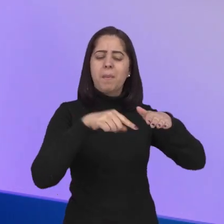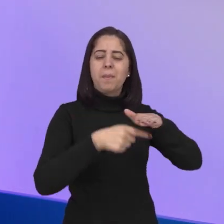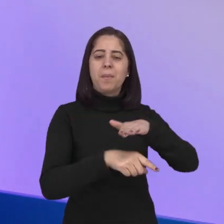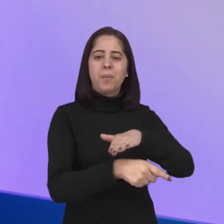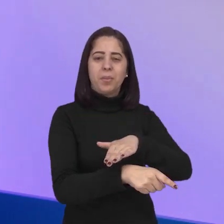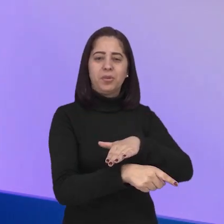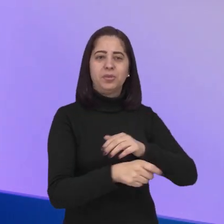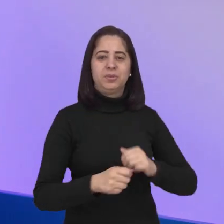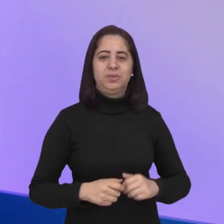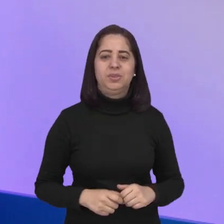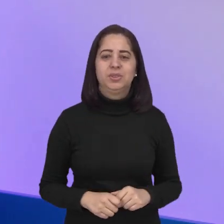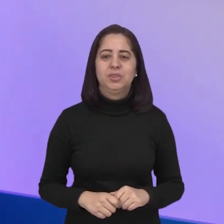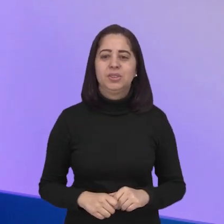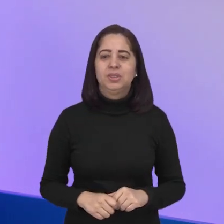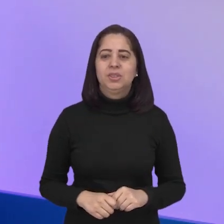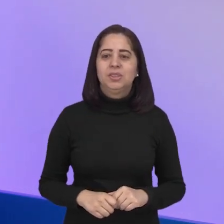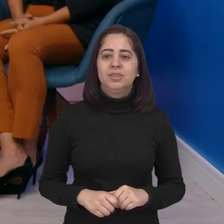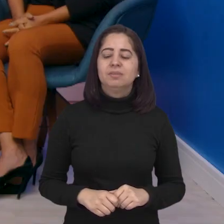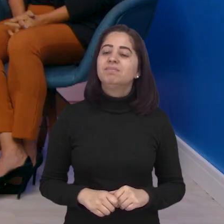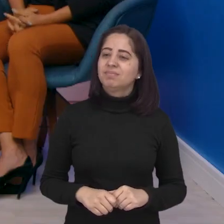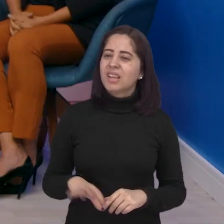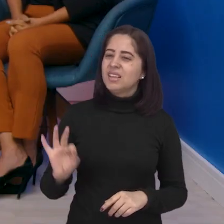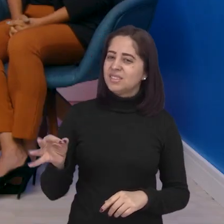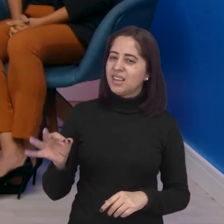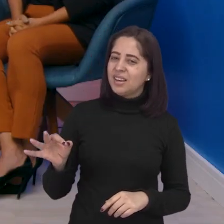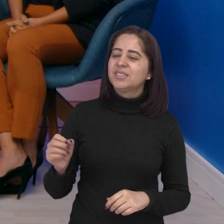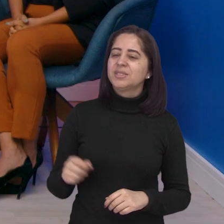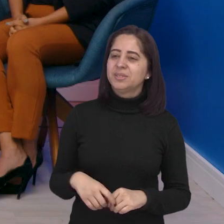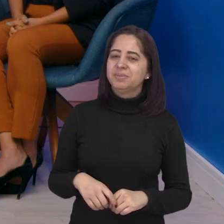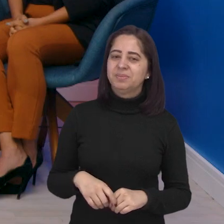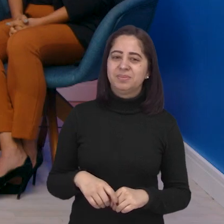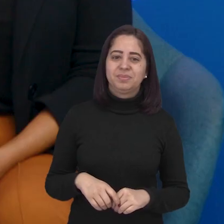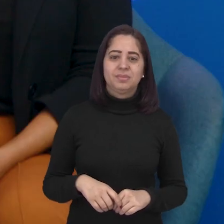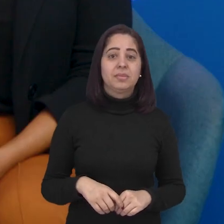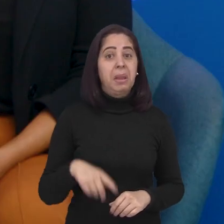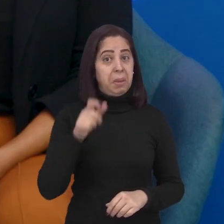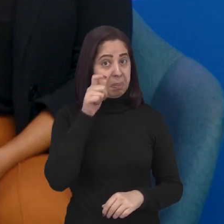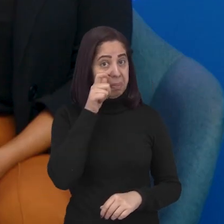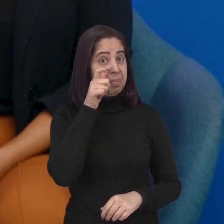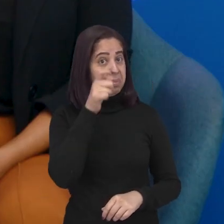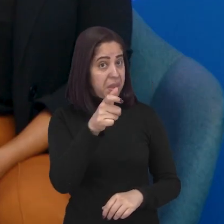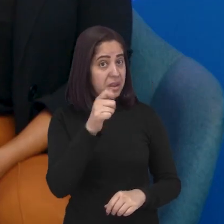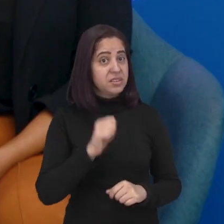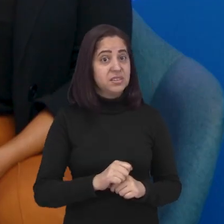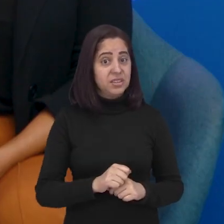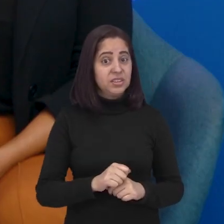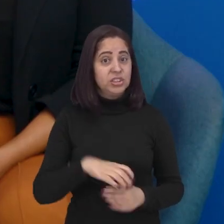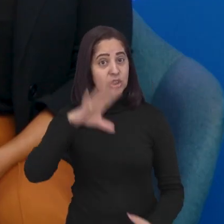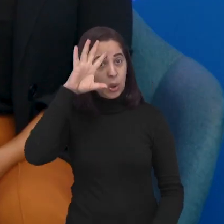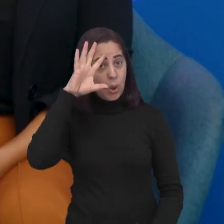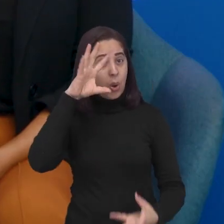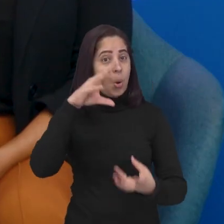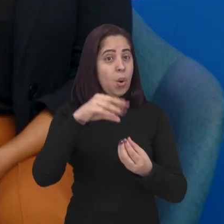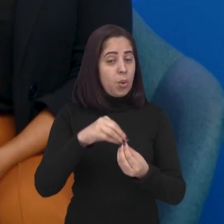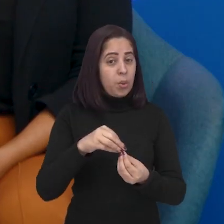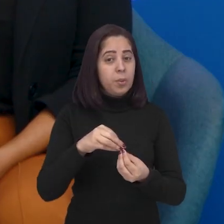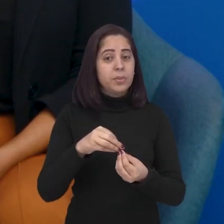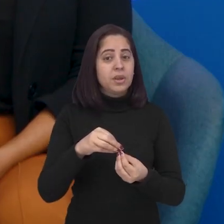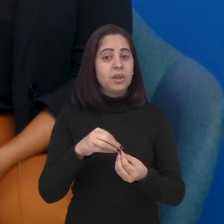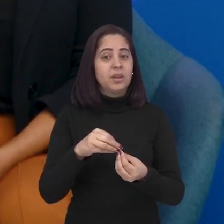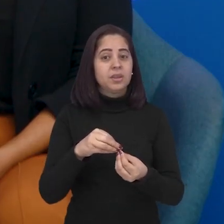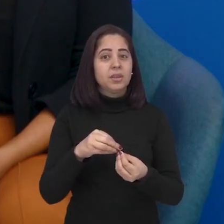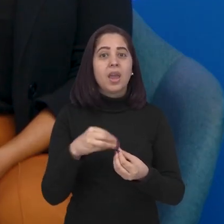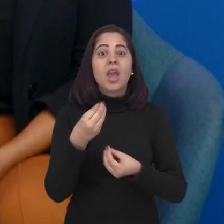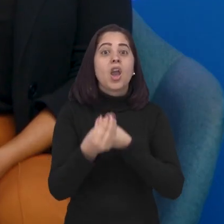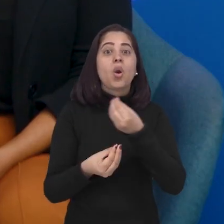profunda e esclarecedora para a população. Que legal. É isso, né, Marvin? É isso, Fran. É interessante a gente entender como que